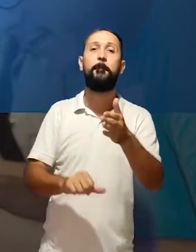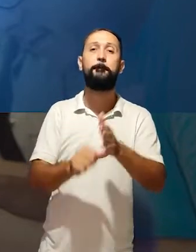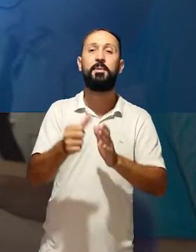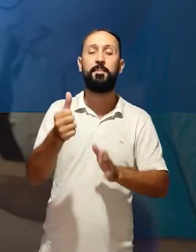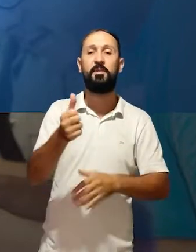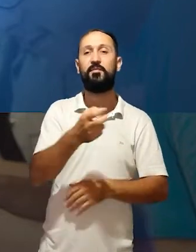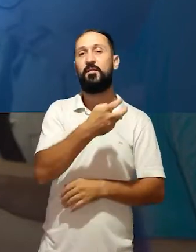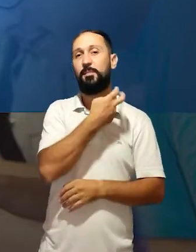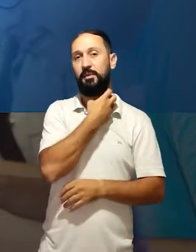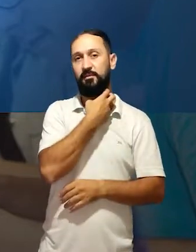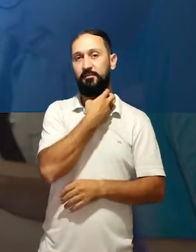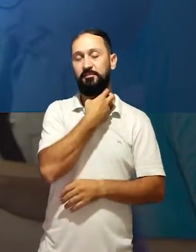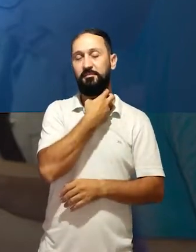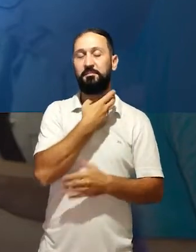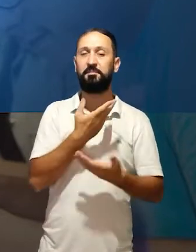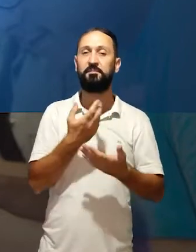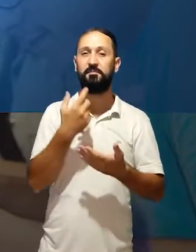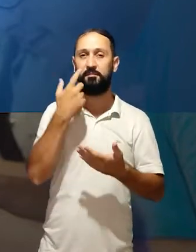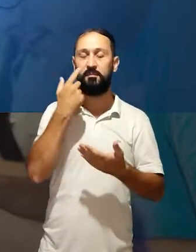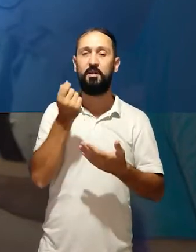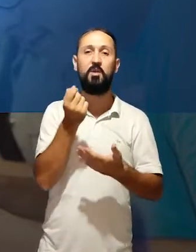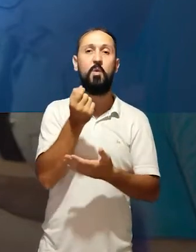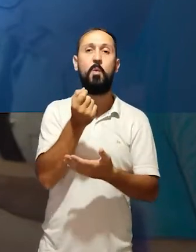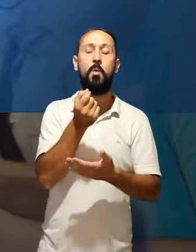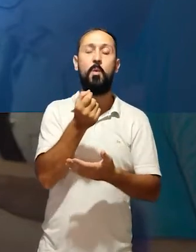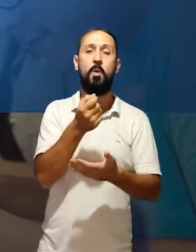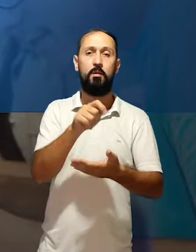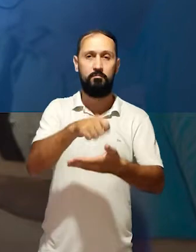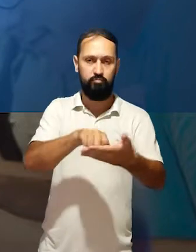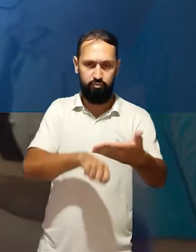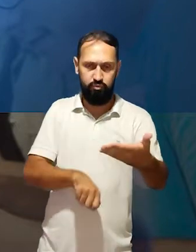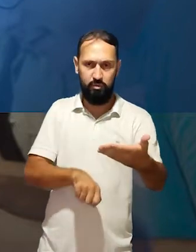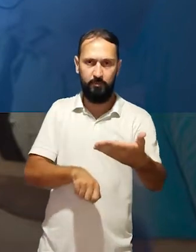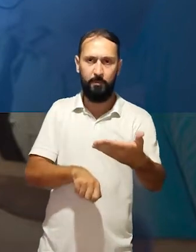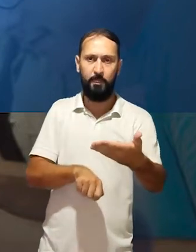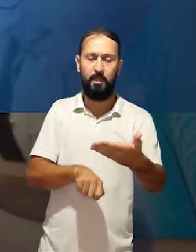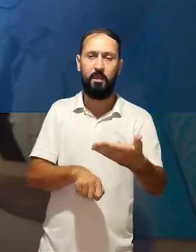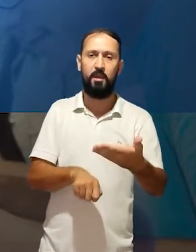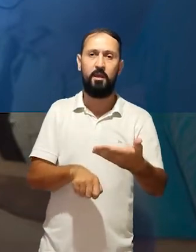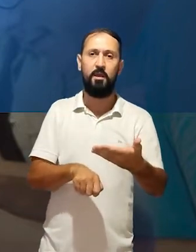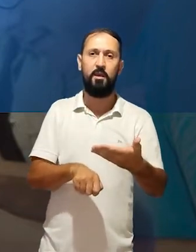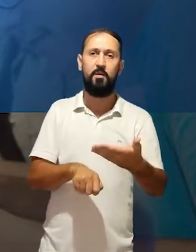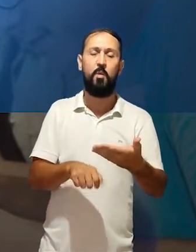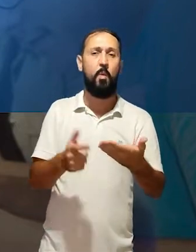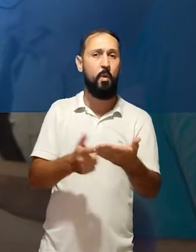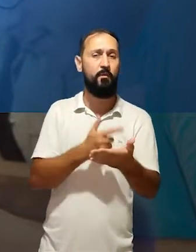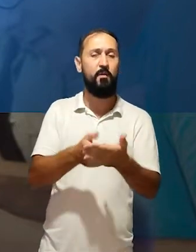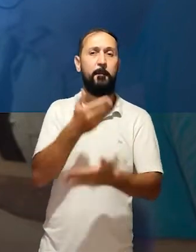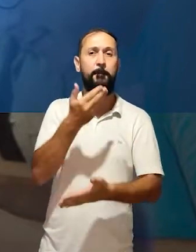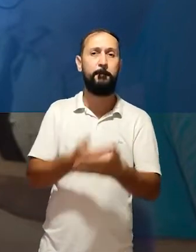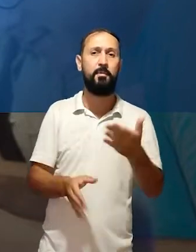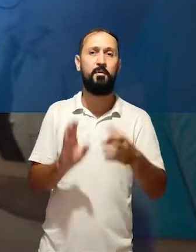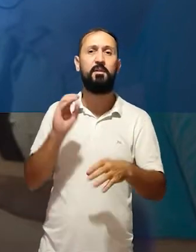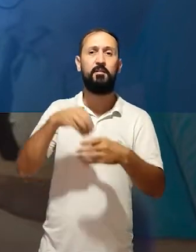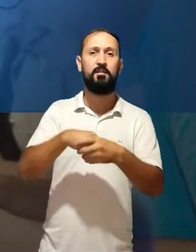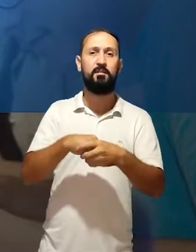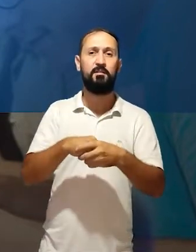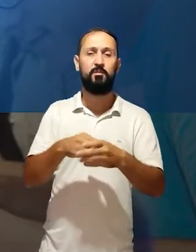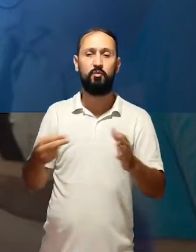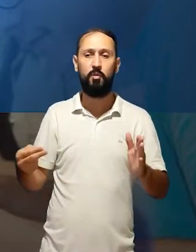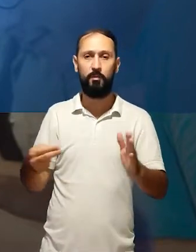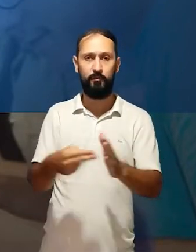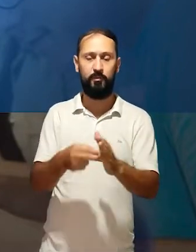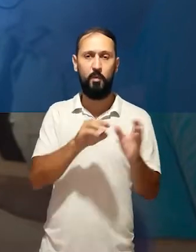o Primeiro Vampiro, né? Eu acabei perdendo o livro todo, ele estava dentro